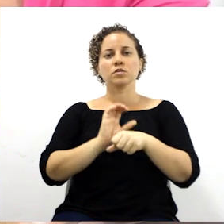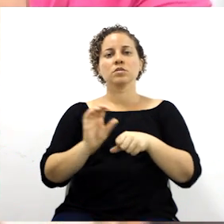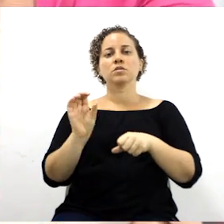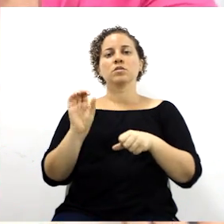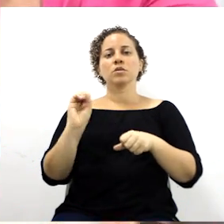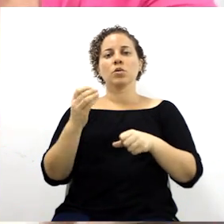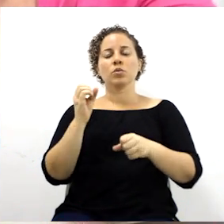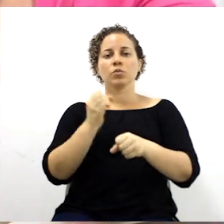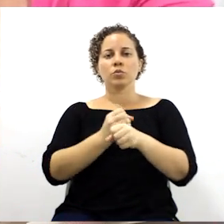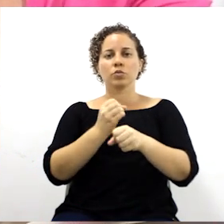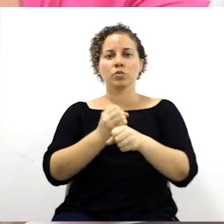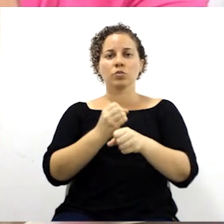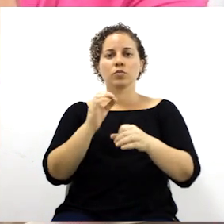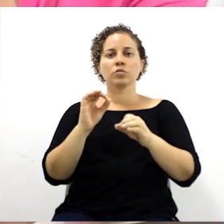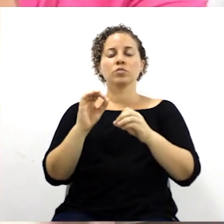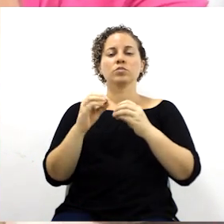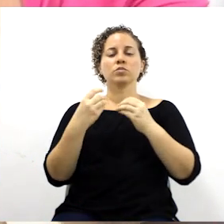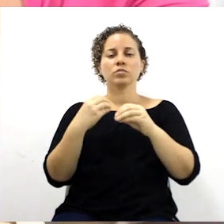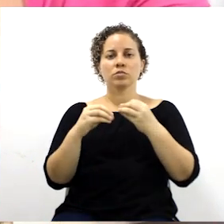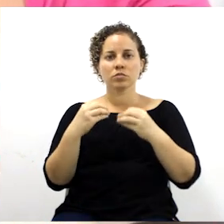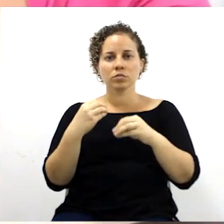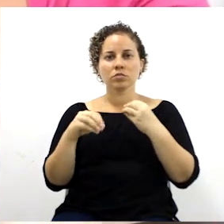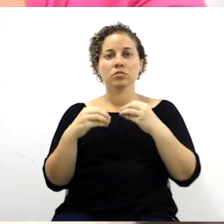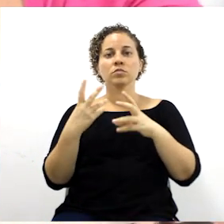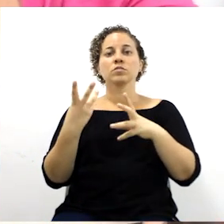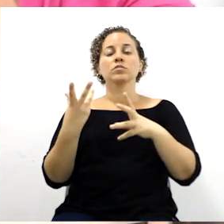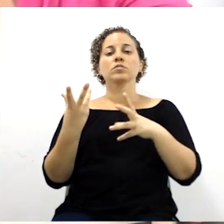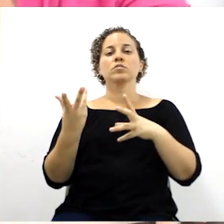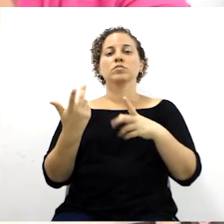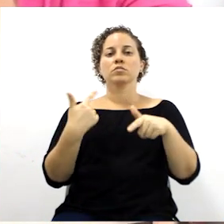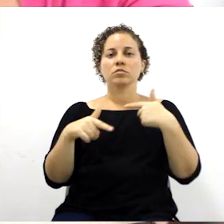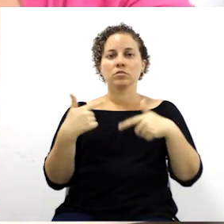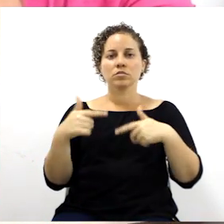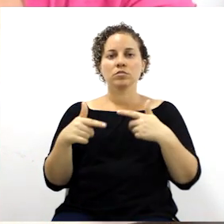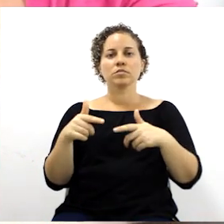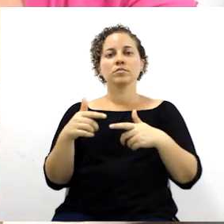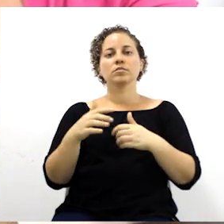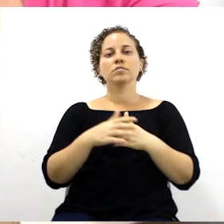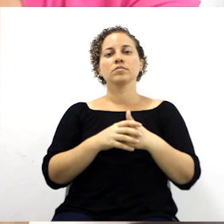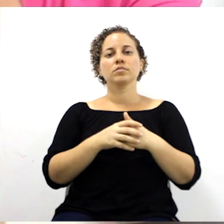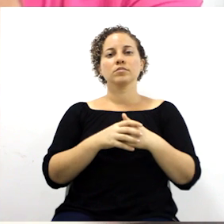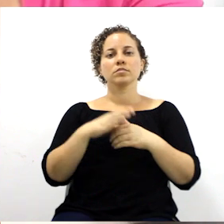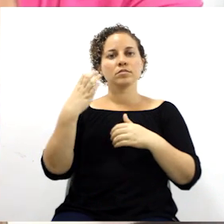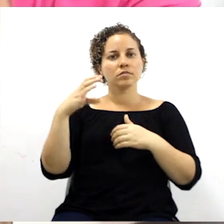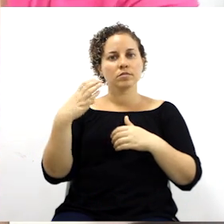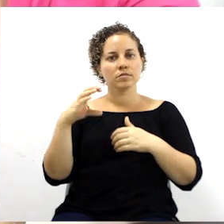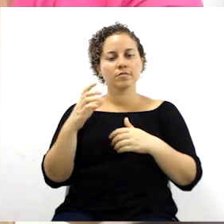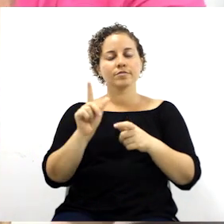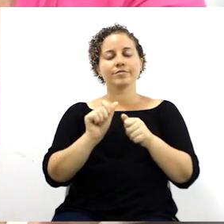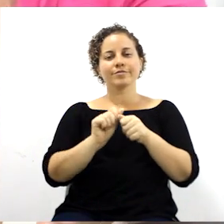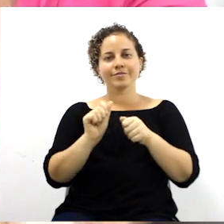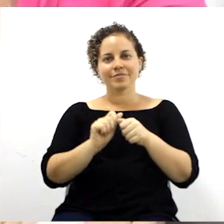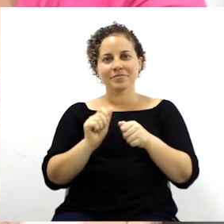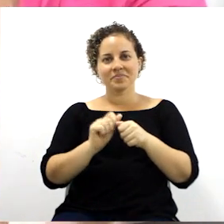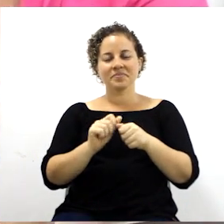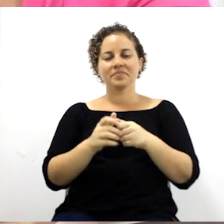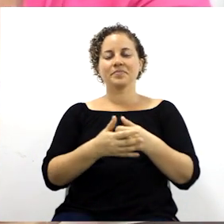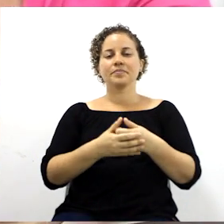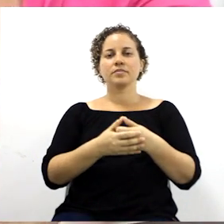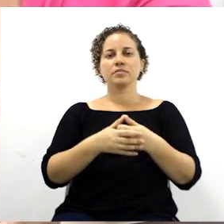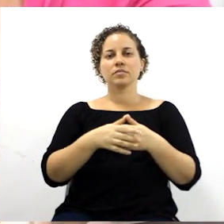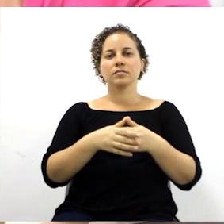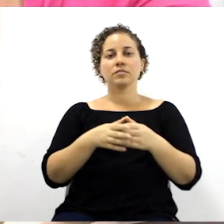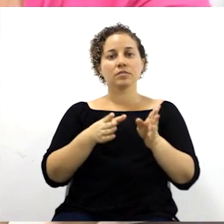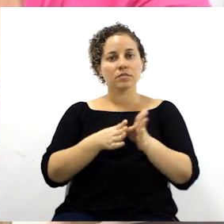sobre normalização de documentos, ou elaboração de trabalhos acadêmicos. Então, todos esses cursos de formação que são